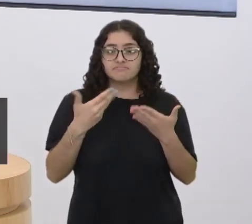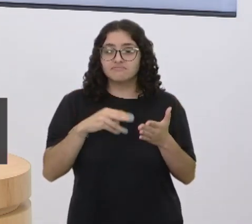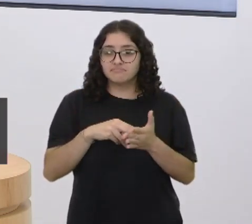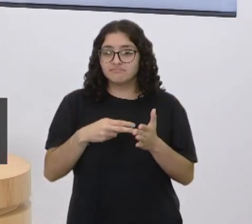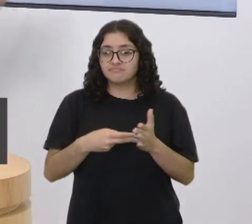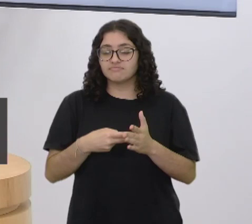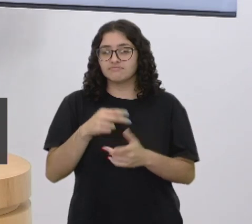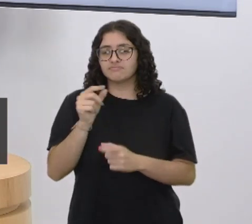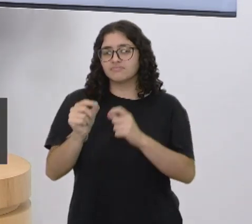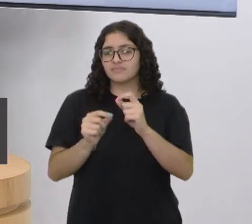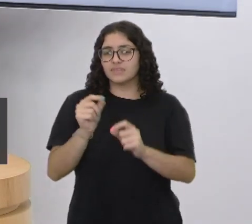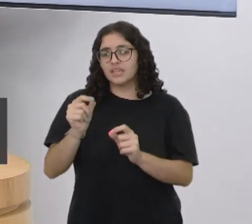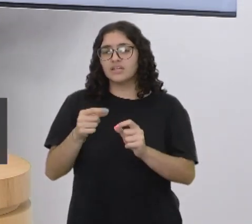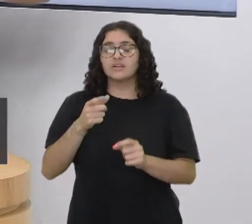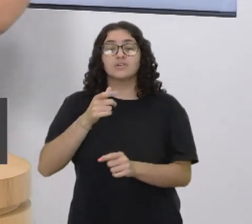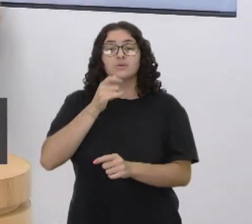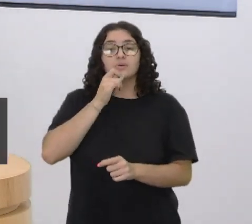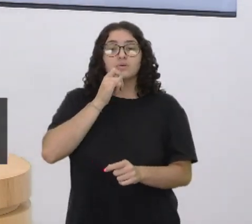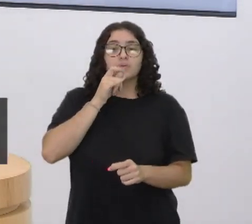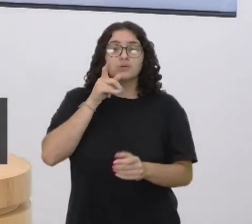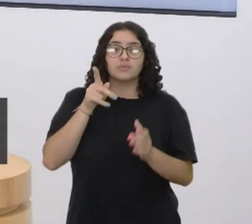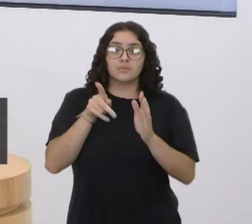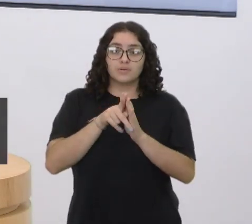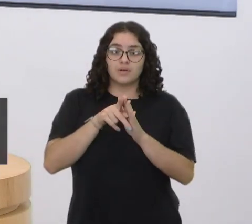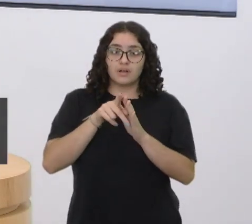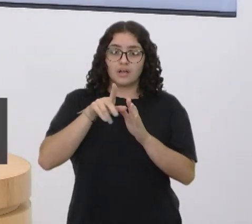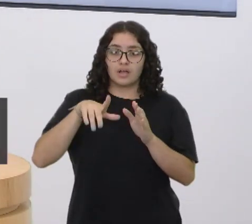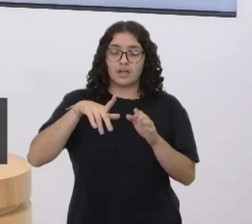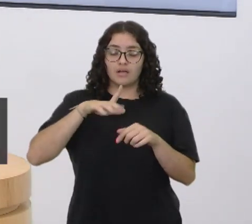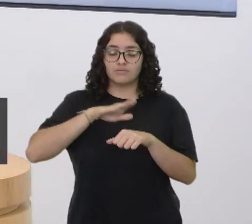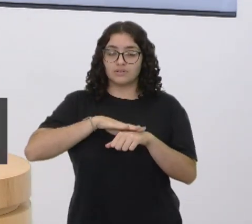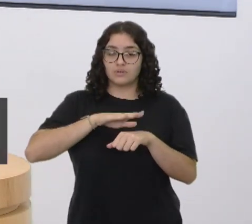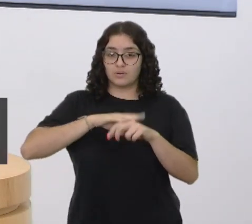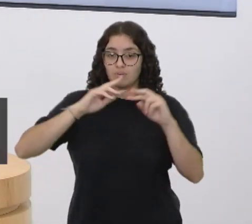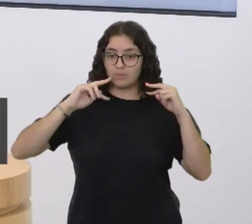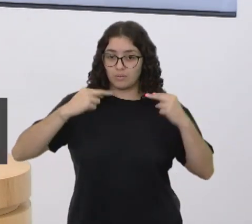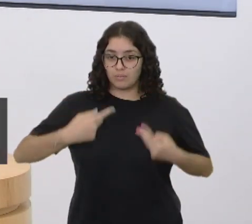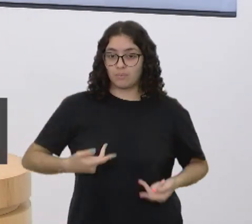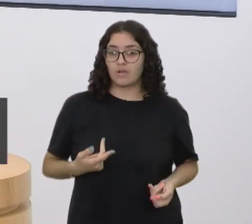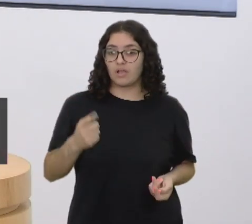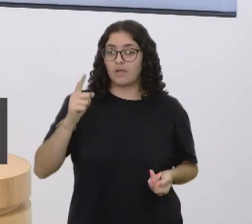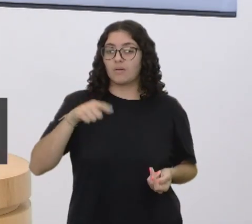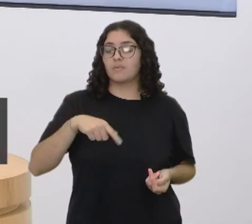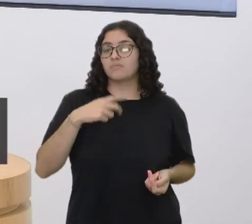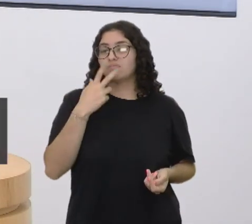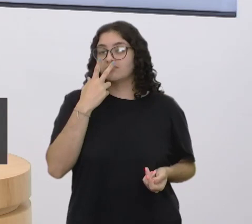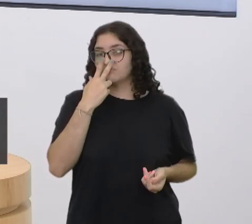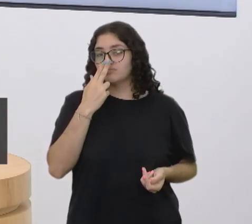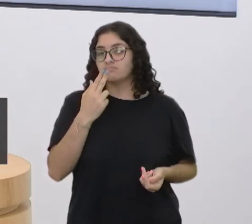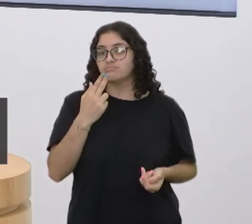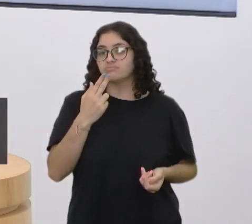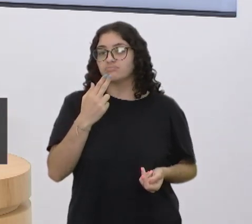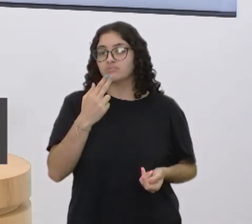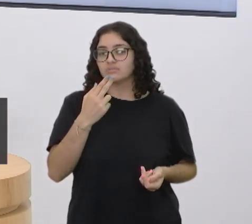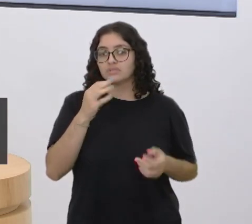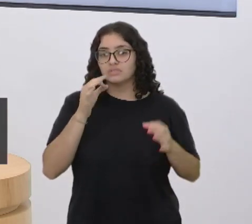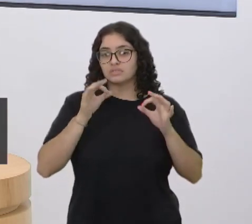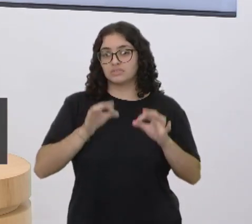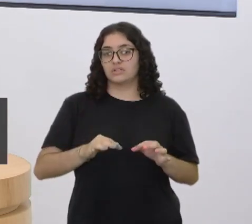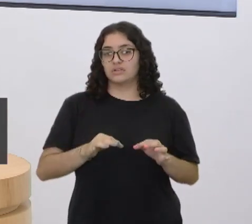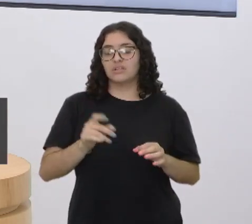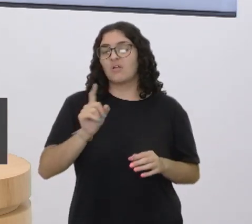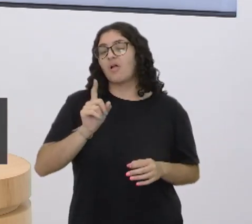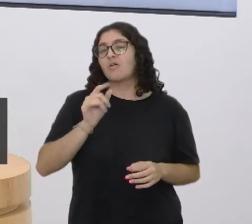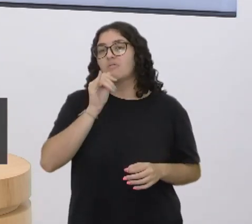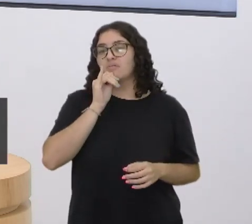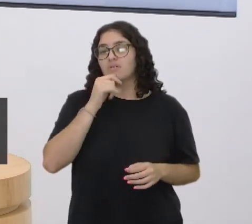significa, obviamente, que o peso da ação humana não seja algo a ser levado em conta. Não é